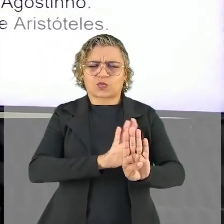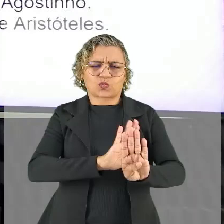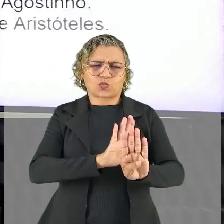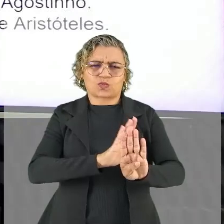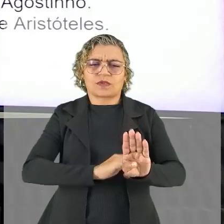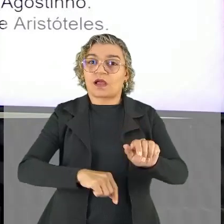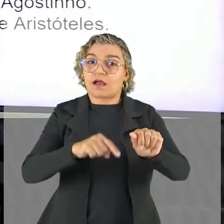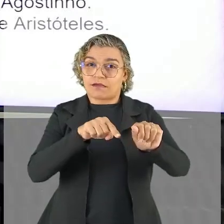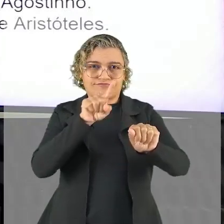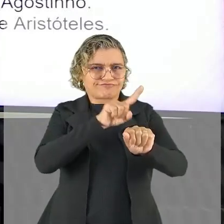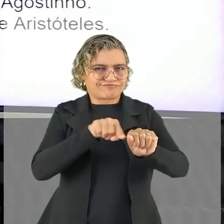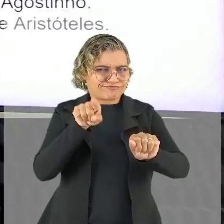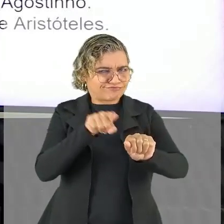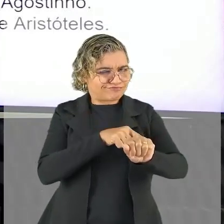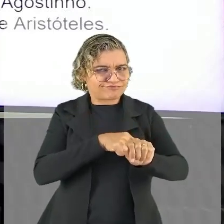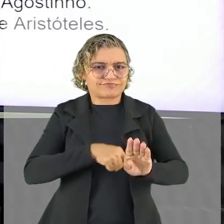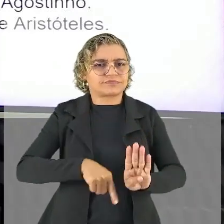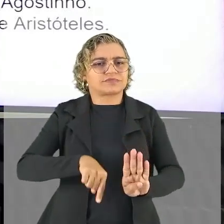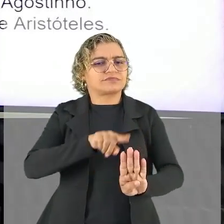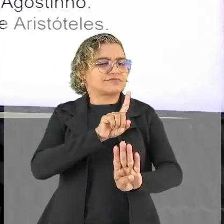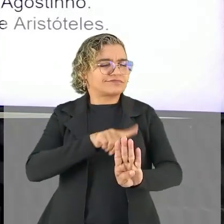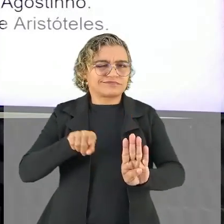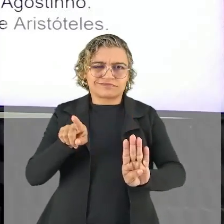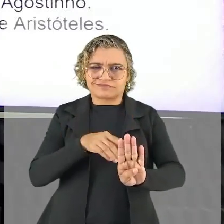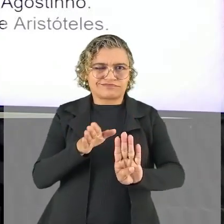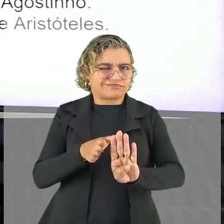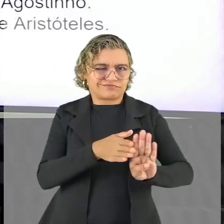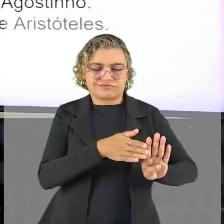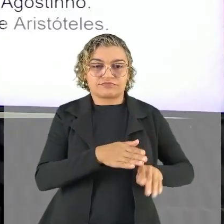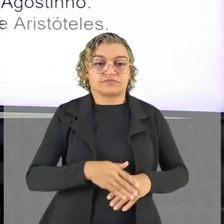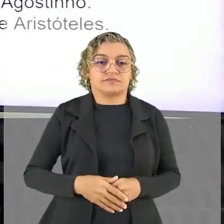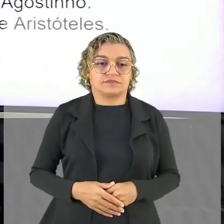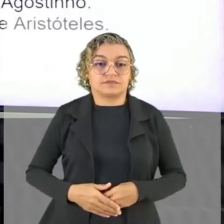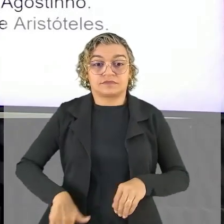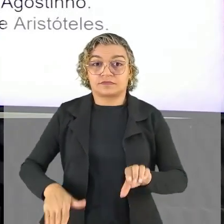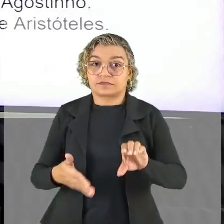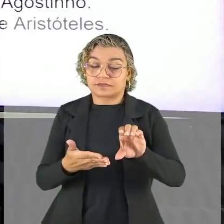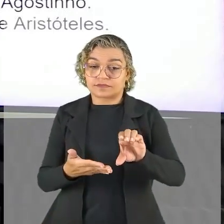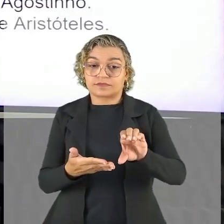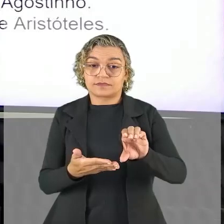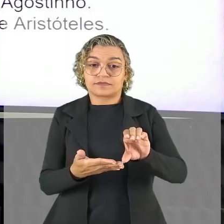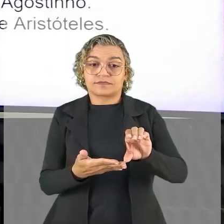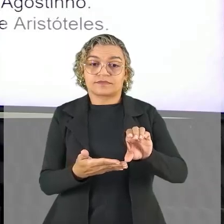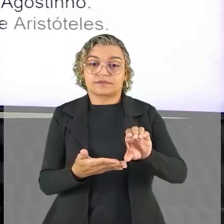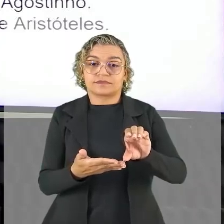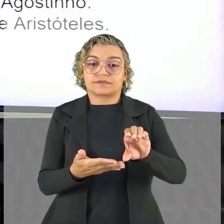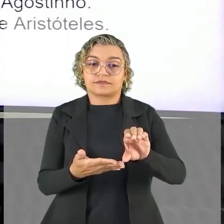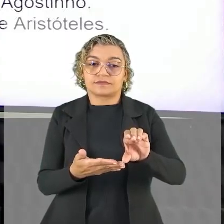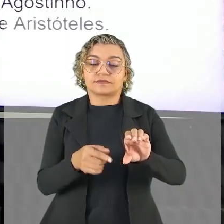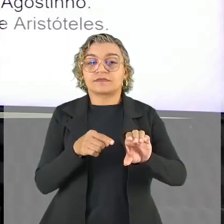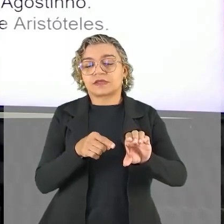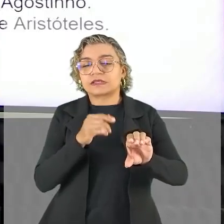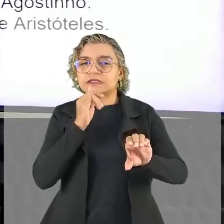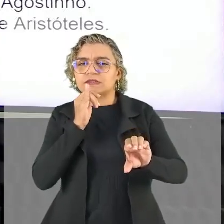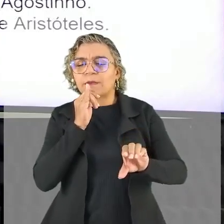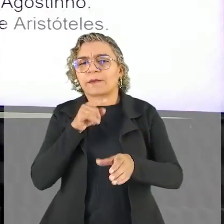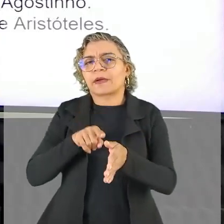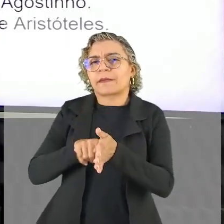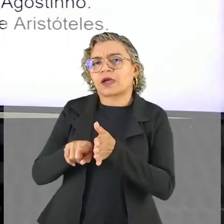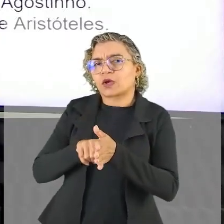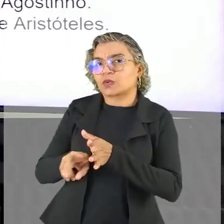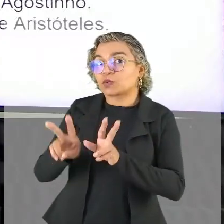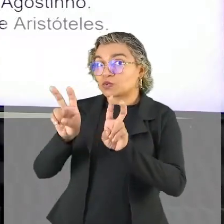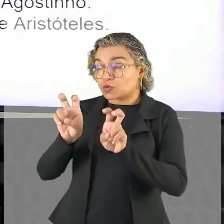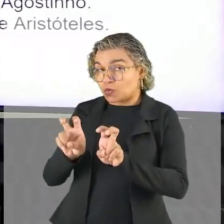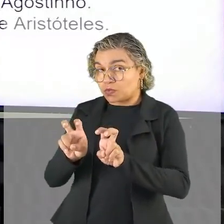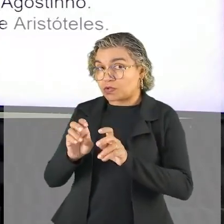B, beleza? Vamos à alternativa C. Ensinamento místico de Pitágoras. Bom, a questão trata sobre o